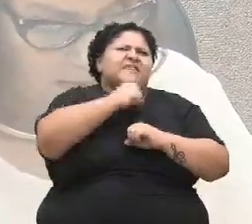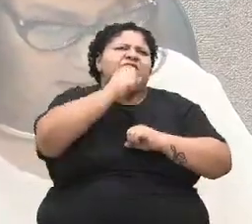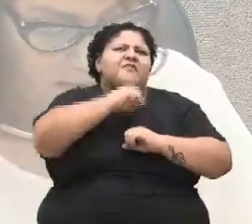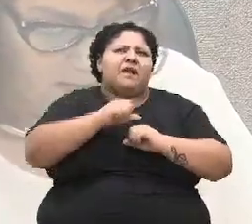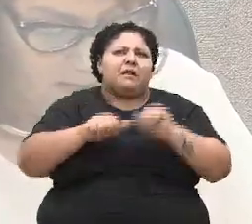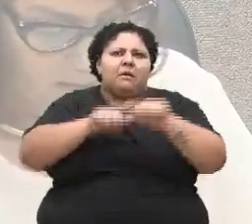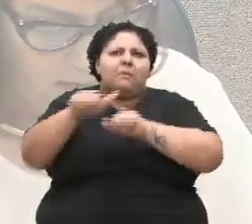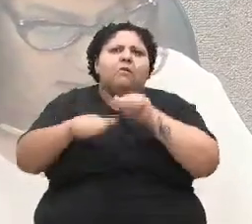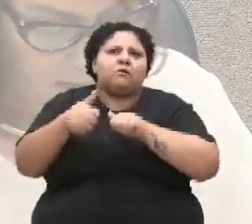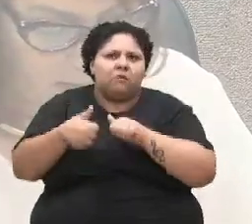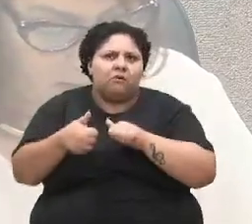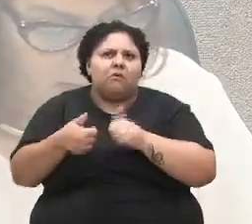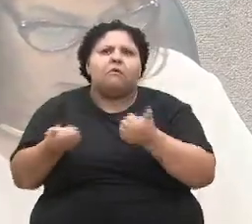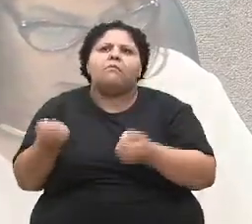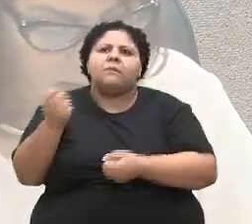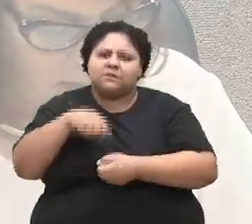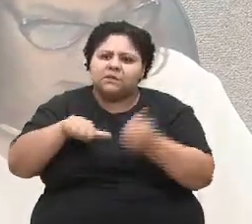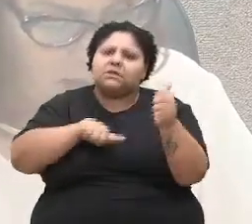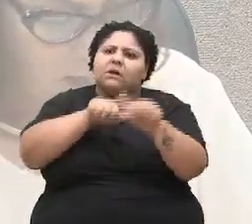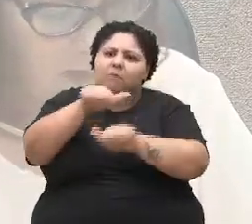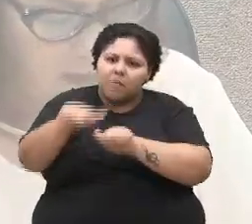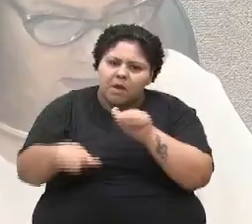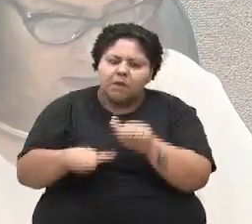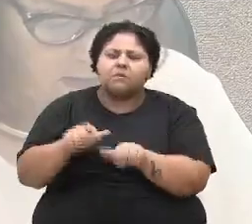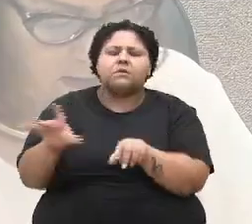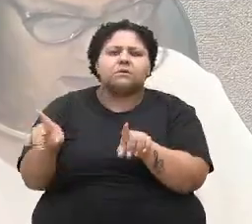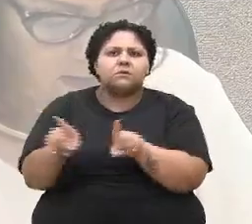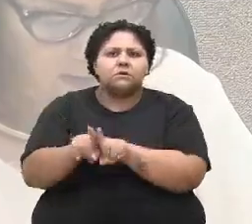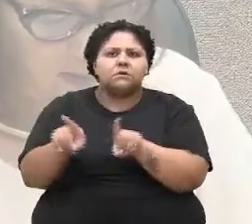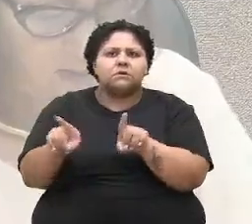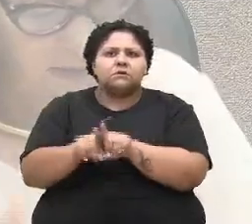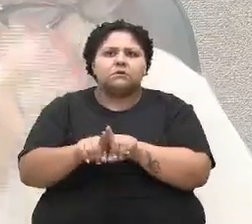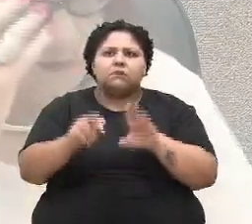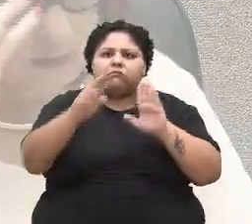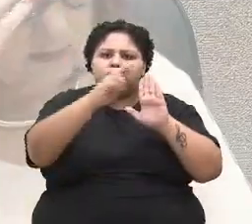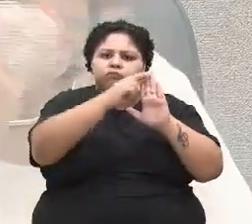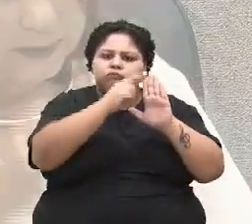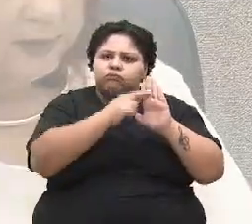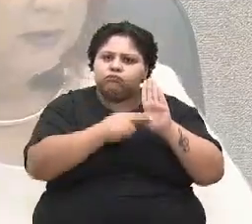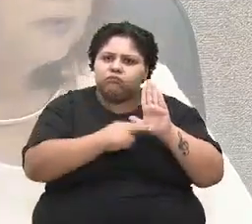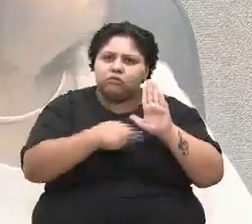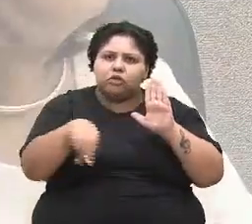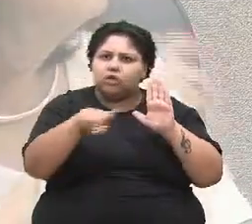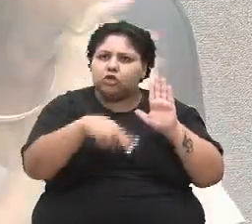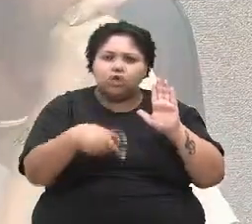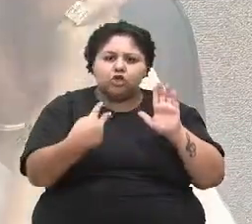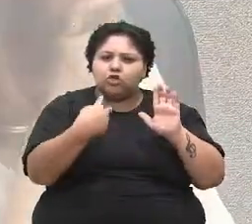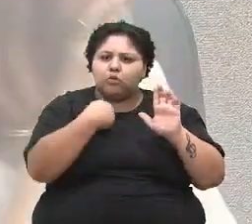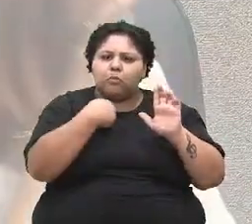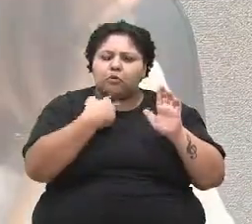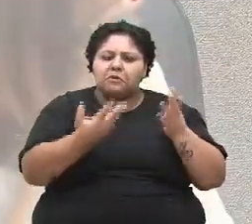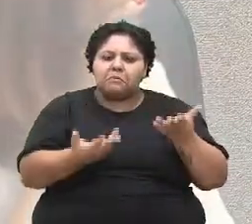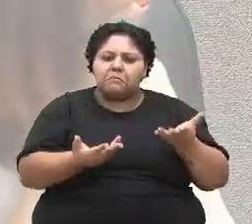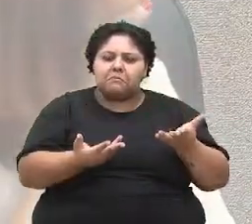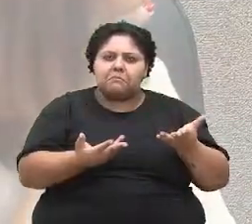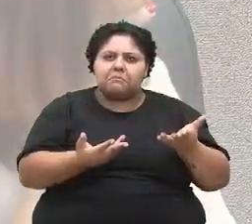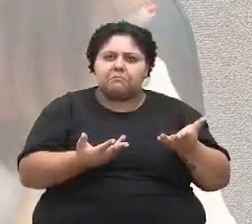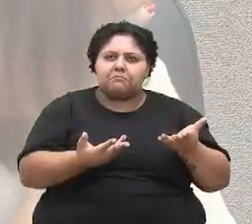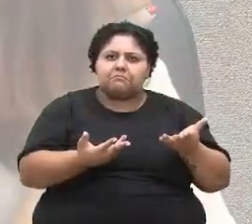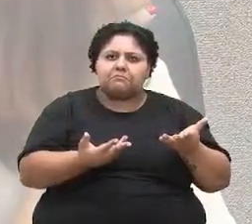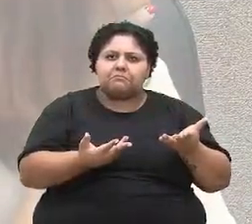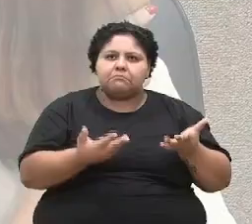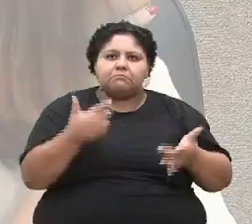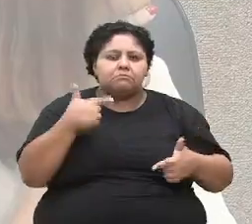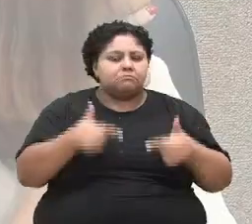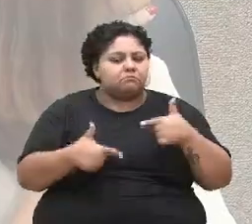Então precisa mudar também as regras. Nós não podemos declarar o voto. Trabalhar